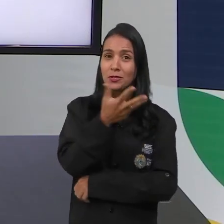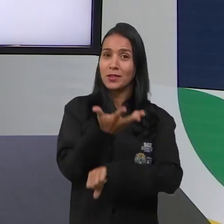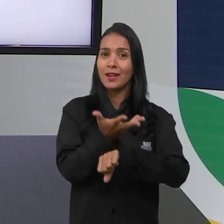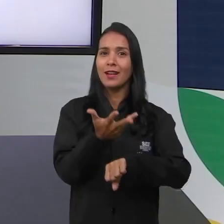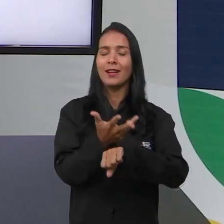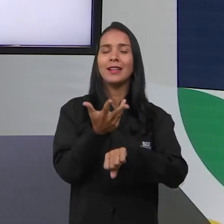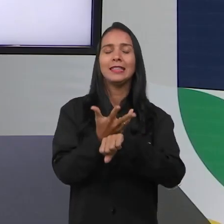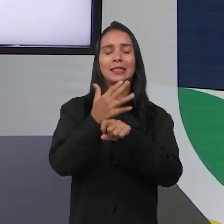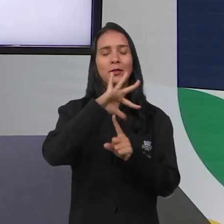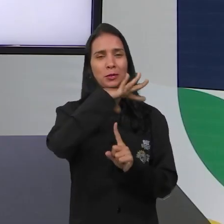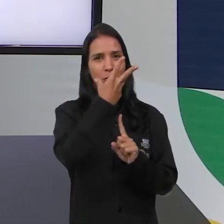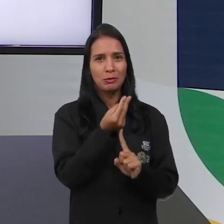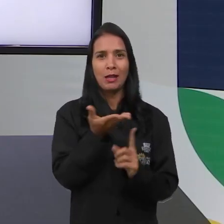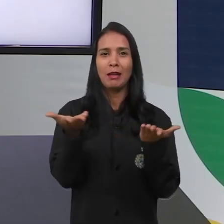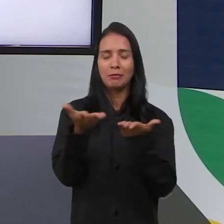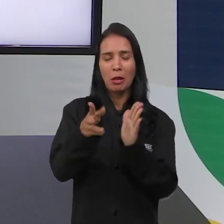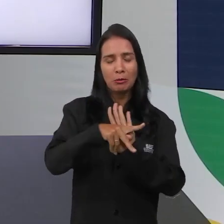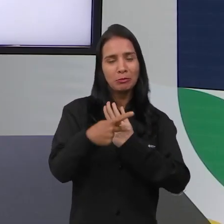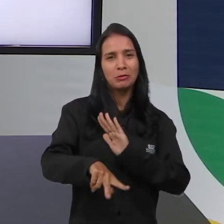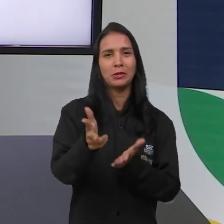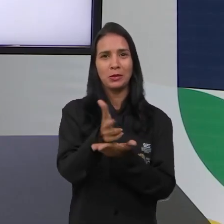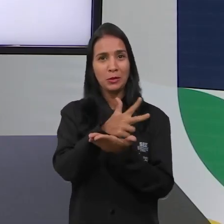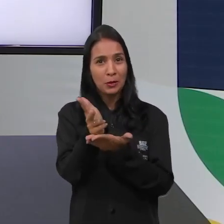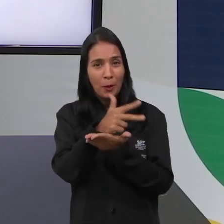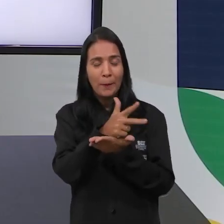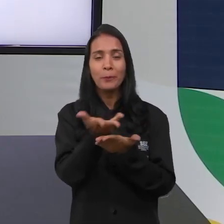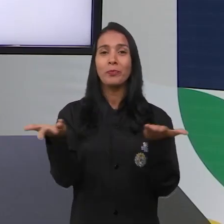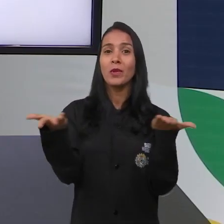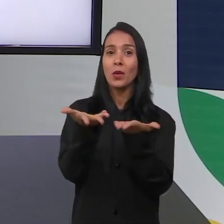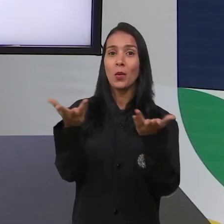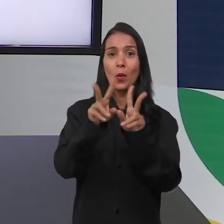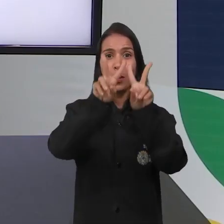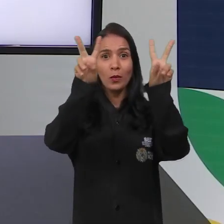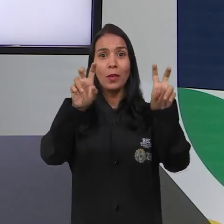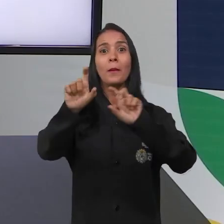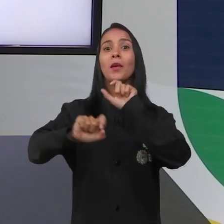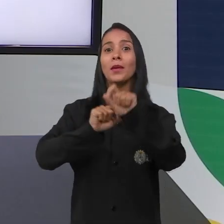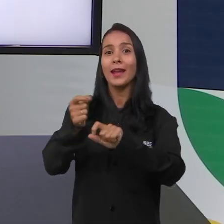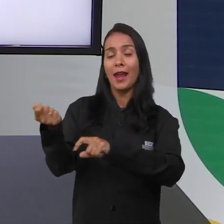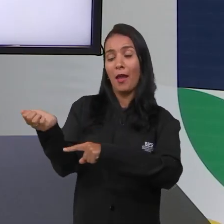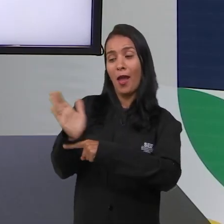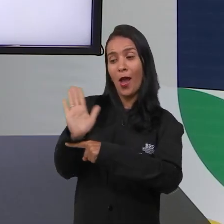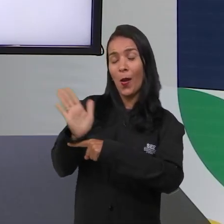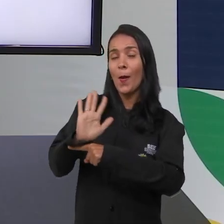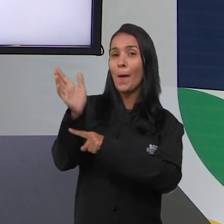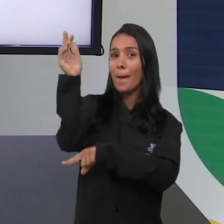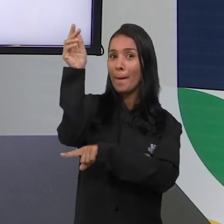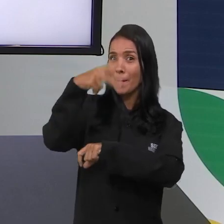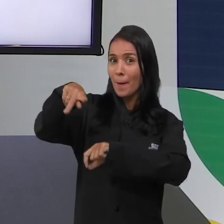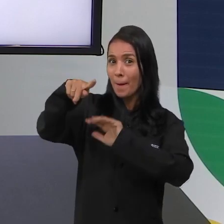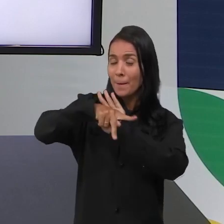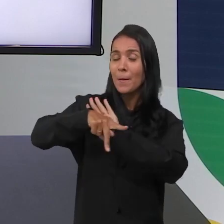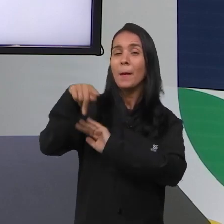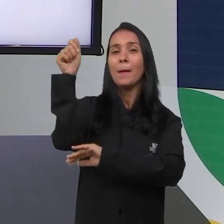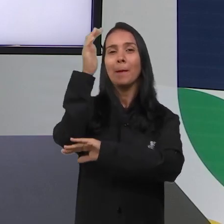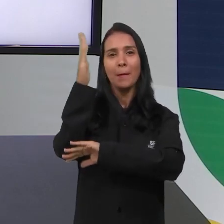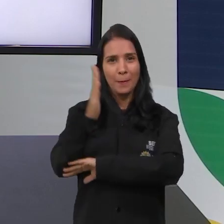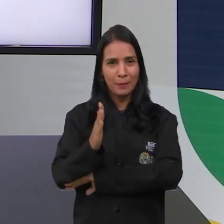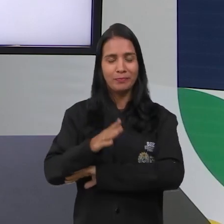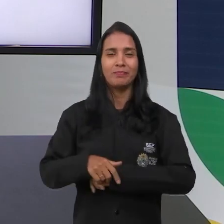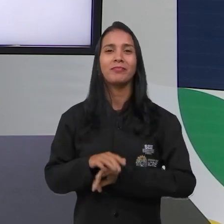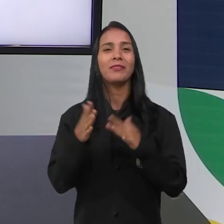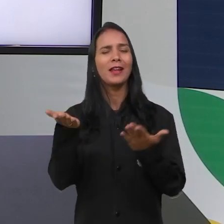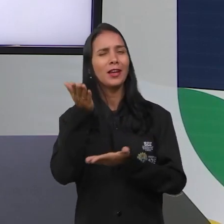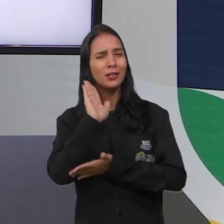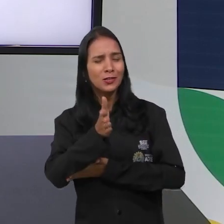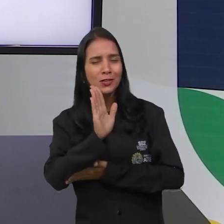Mídias de Educação do Acre. Hoje nós vamos falar sobre cinema brasileiro. A gente já esteve aqui por diversas vezes